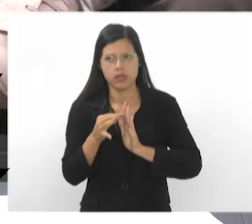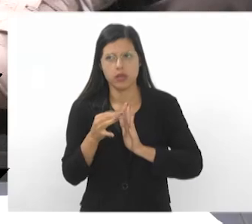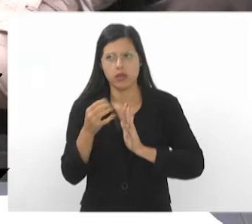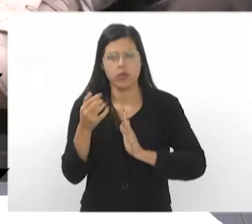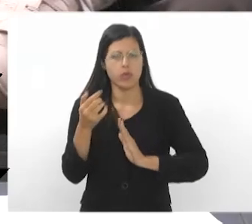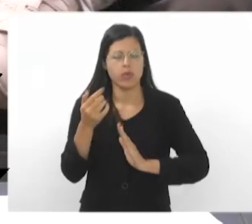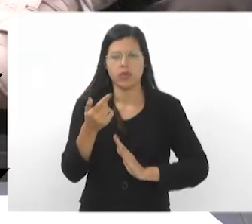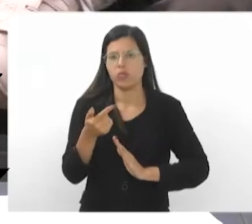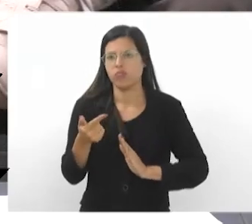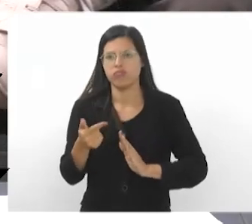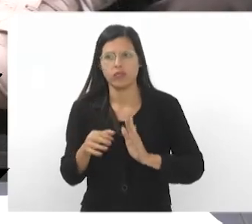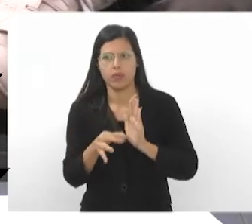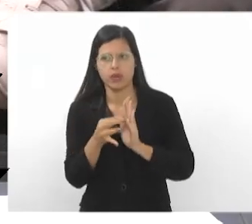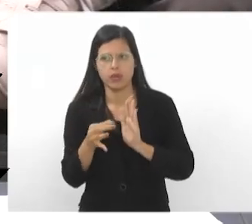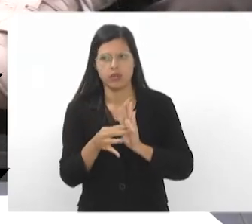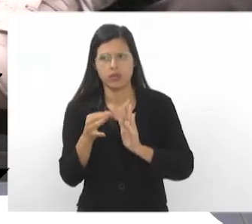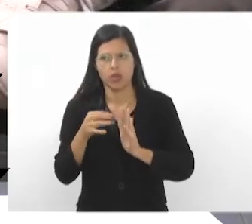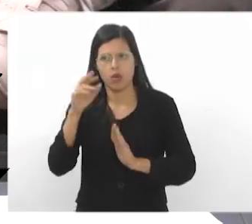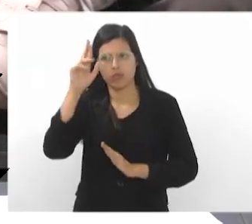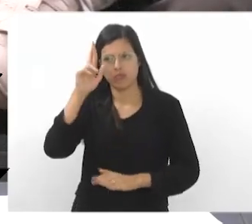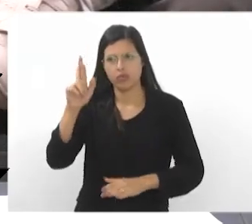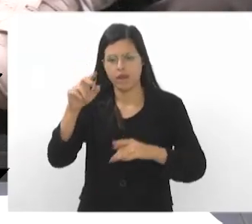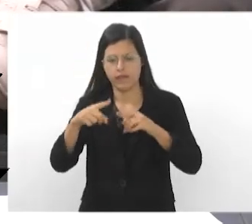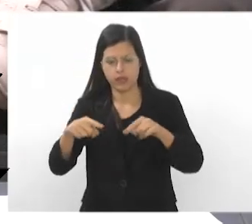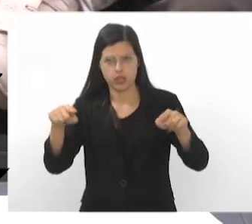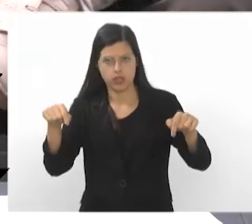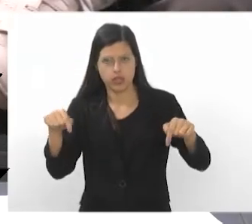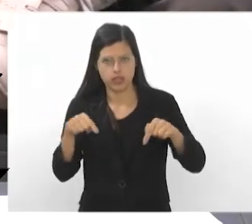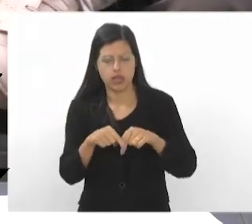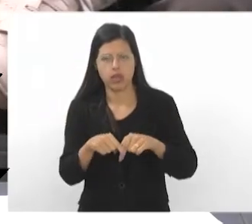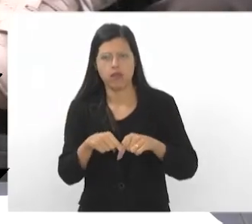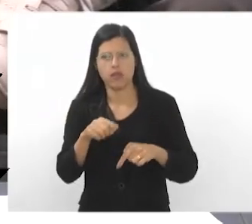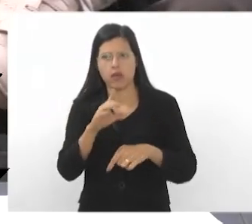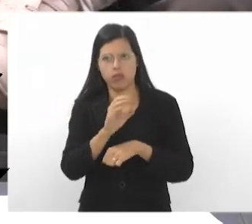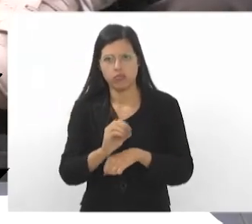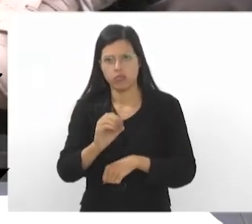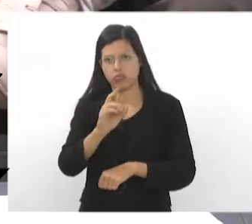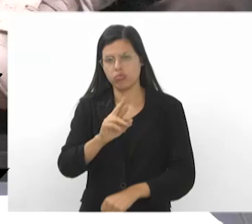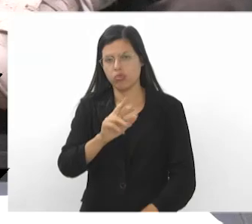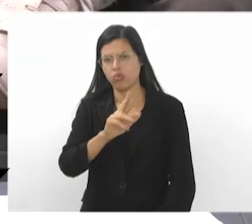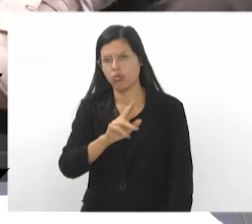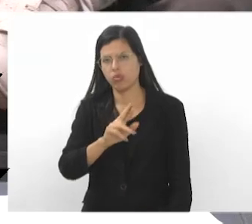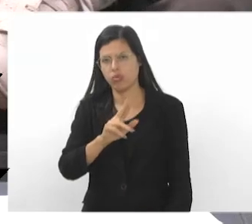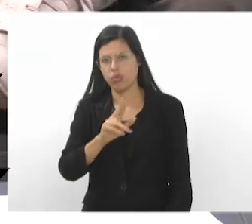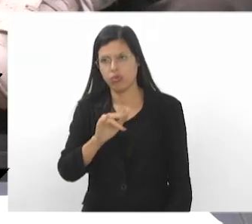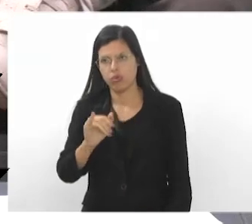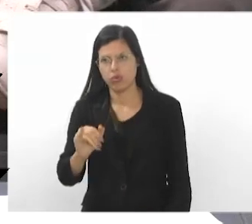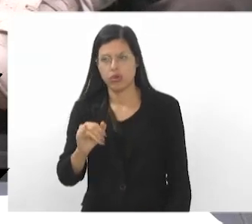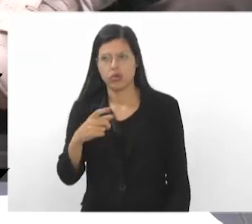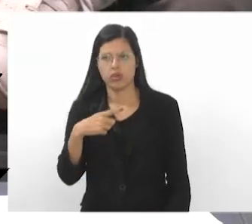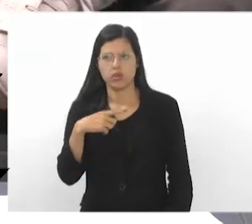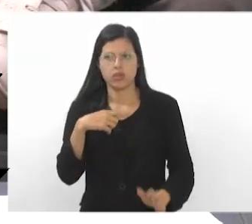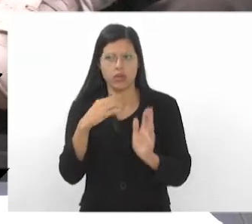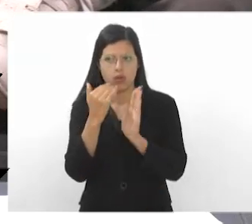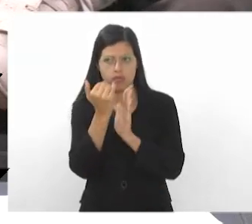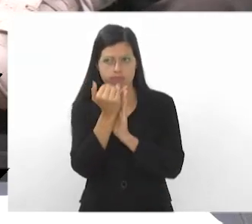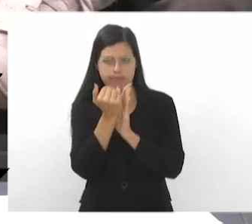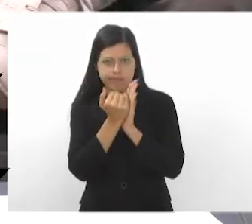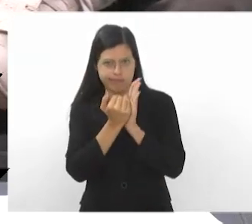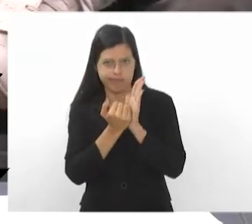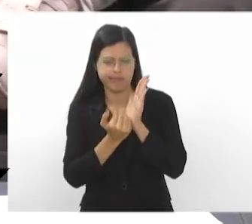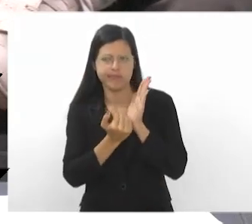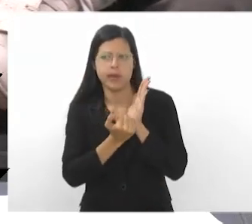de gabinete, que é o doutor Rui, porque seguramente terá uma pauta de múltipla escolha